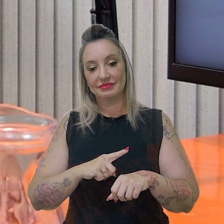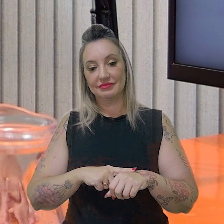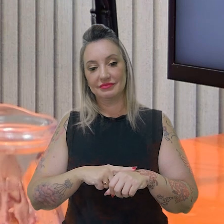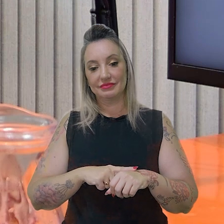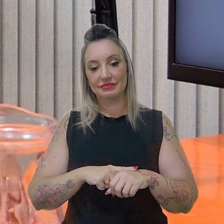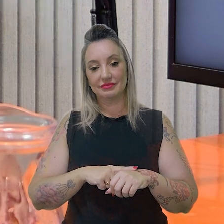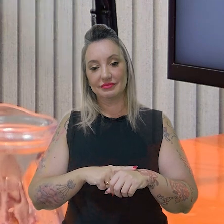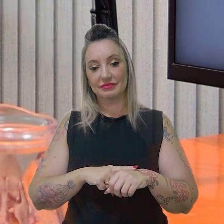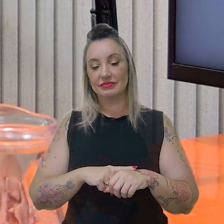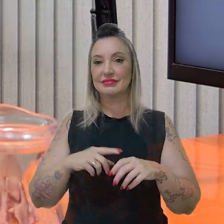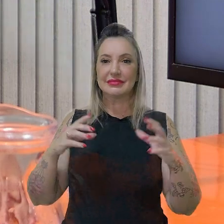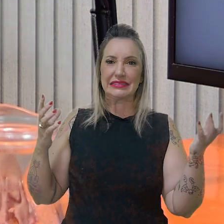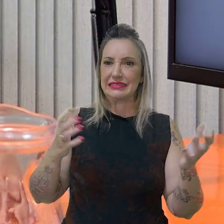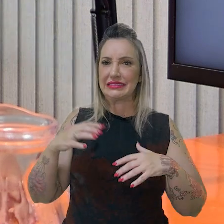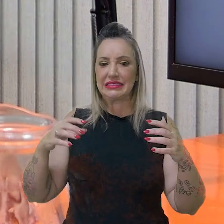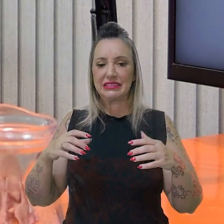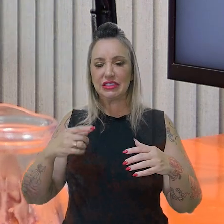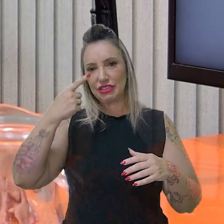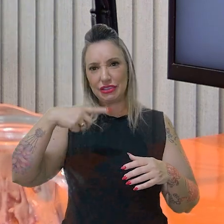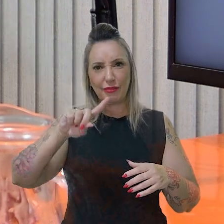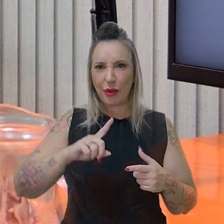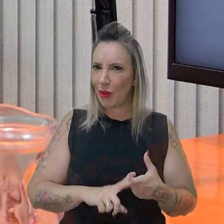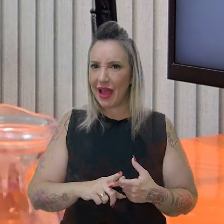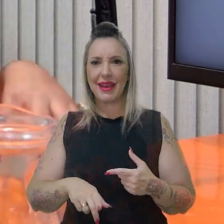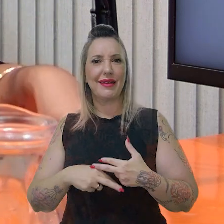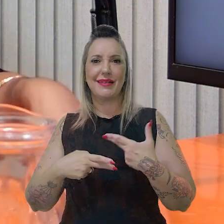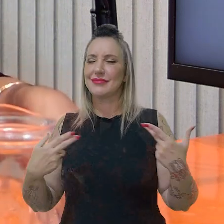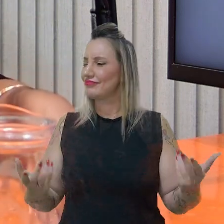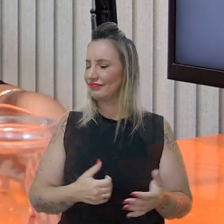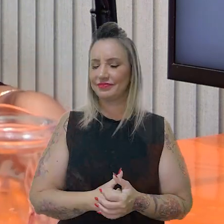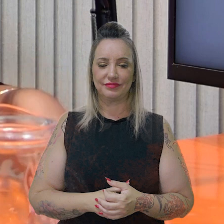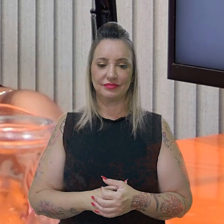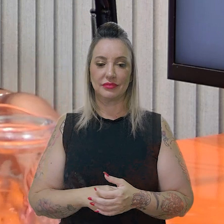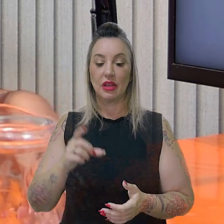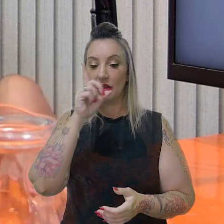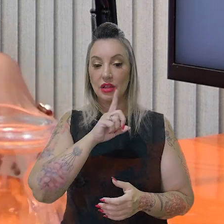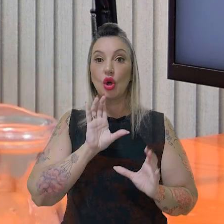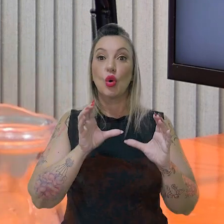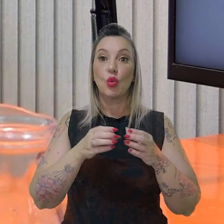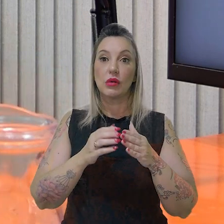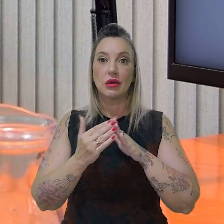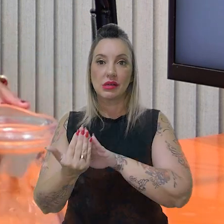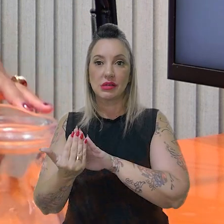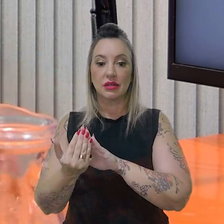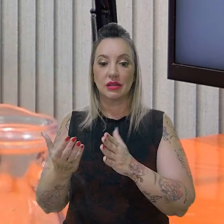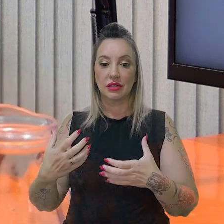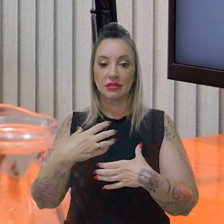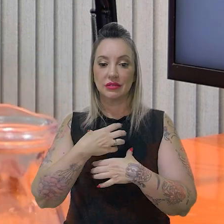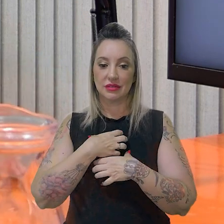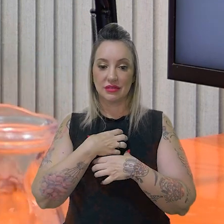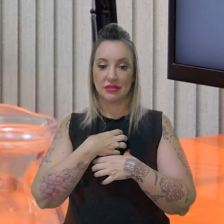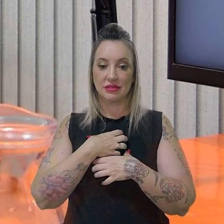jabara is é nossa semana passada cheg e foi isso no domingo foi pra comunidade então assim eu t eu tô me sentindo